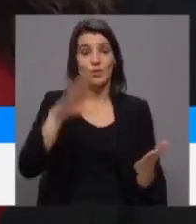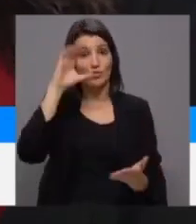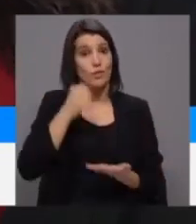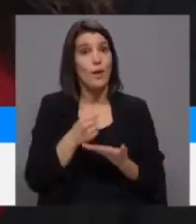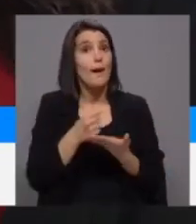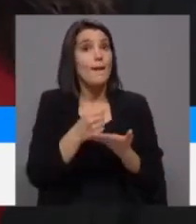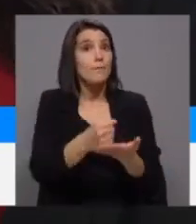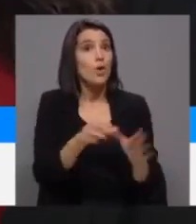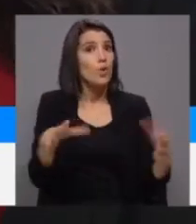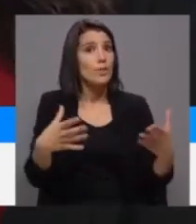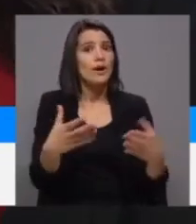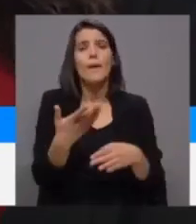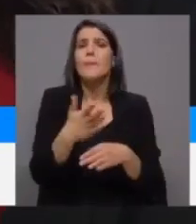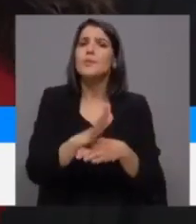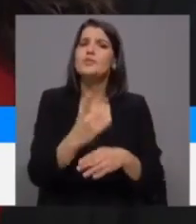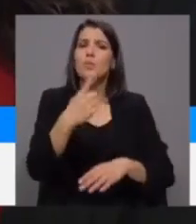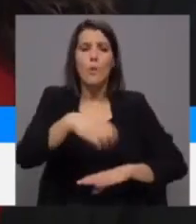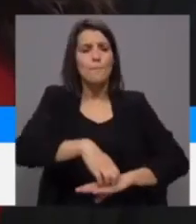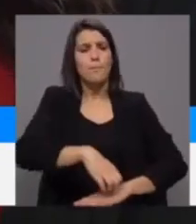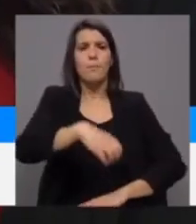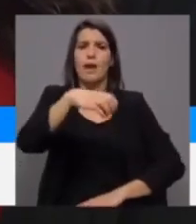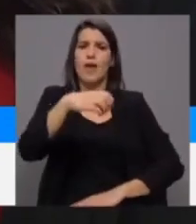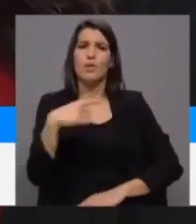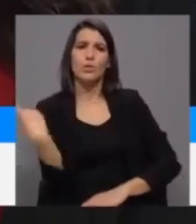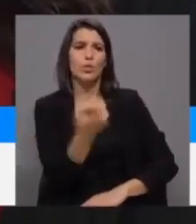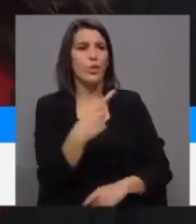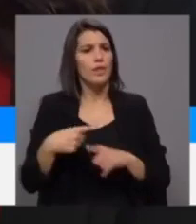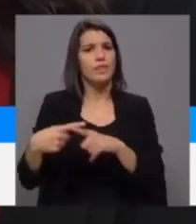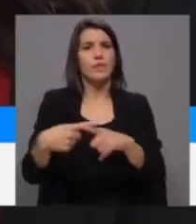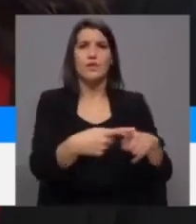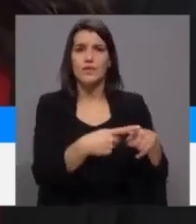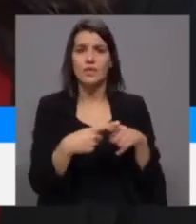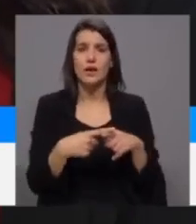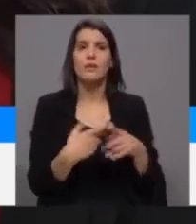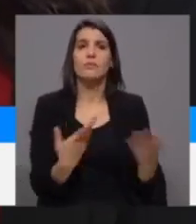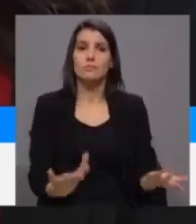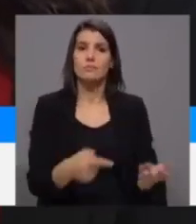apoia as comunidades, por exemplo, o condomínio, a ter esse sistema,